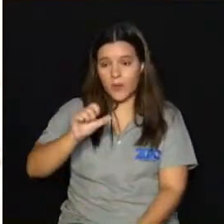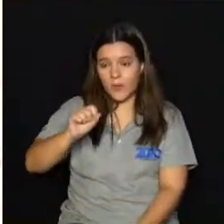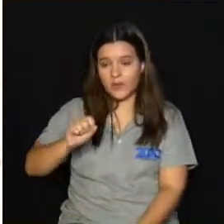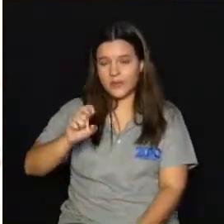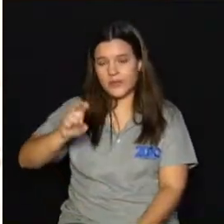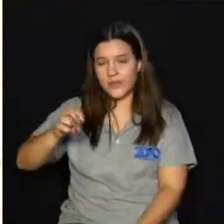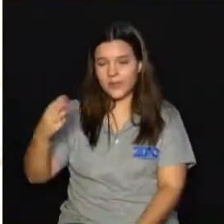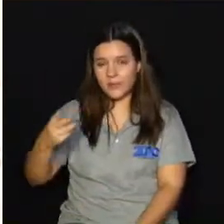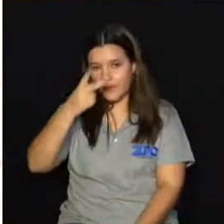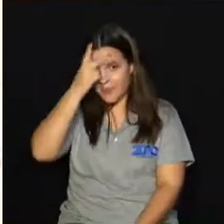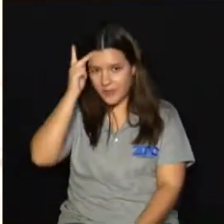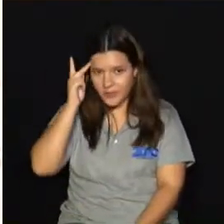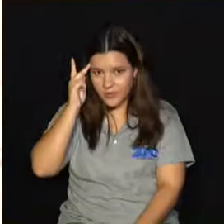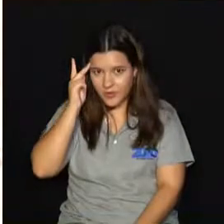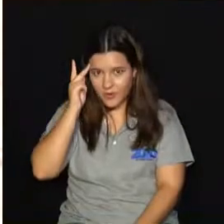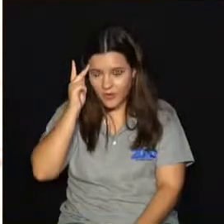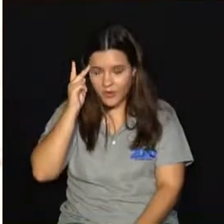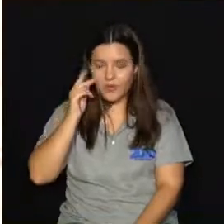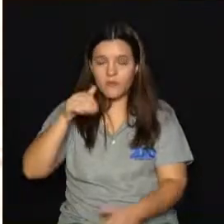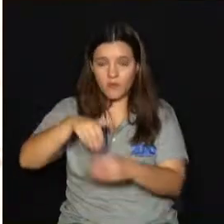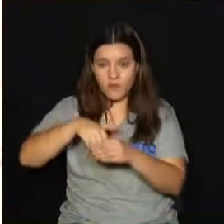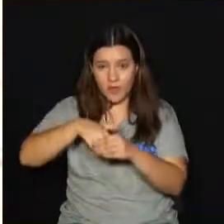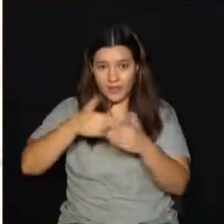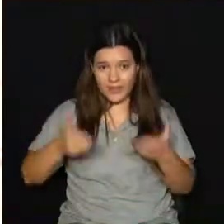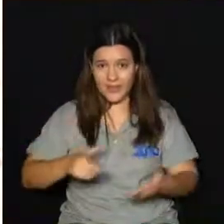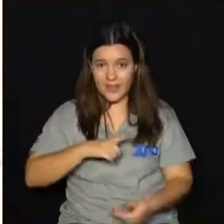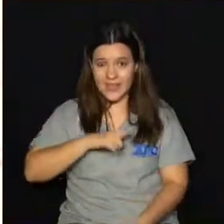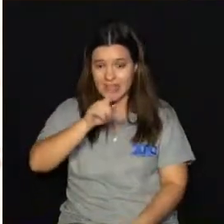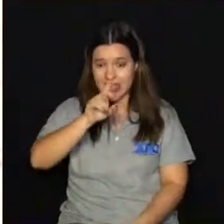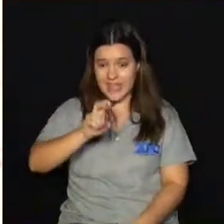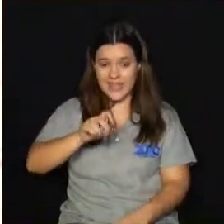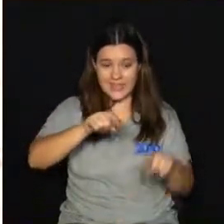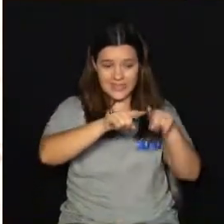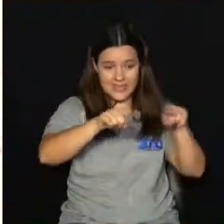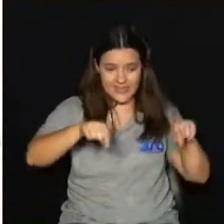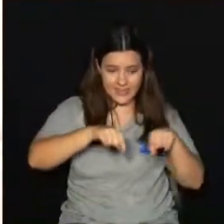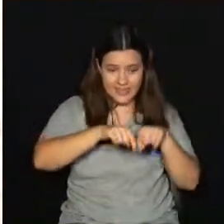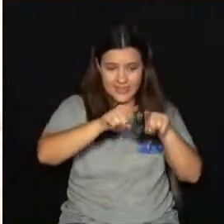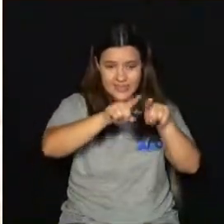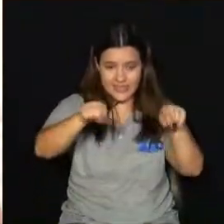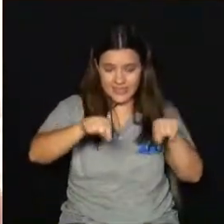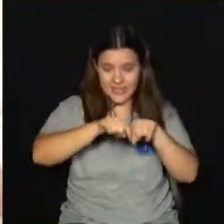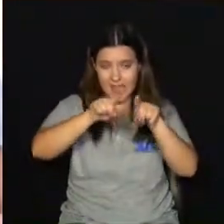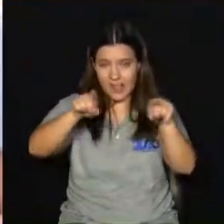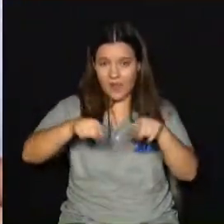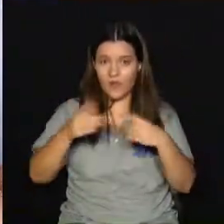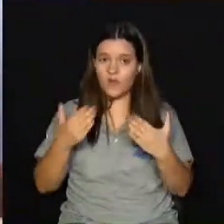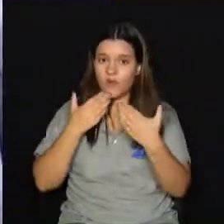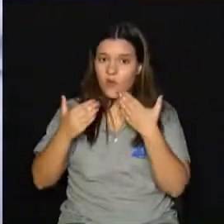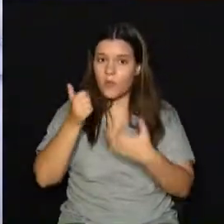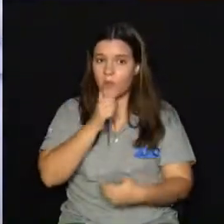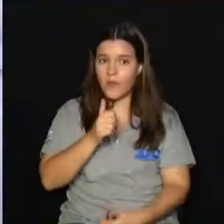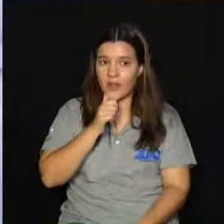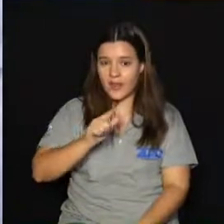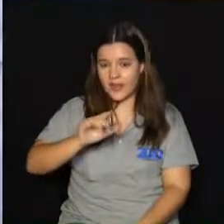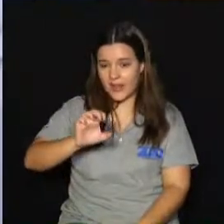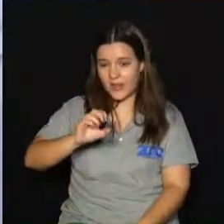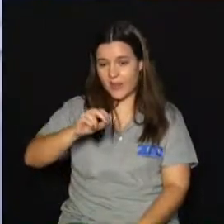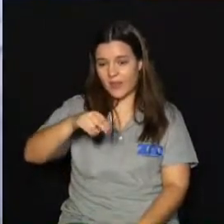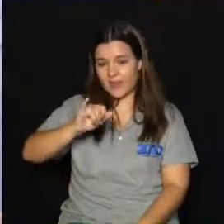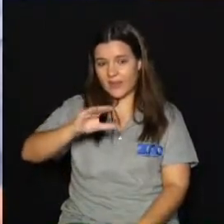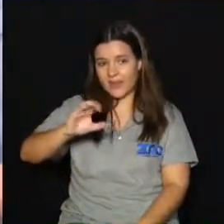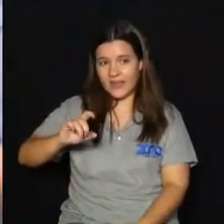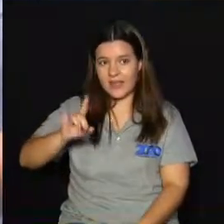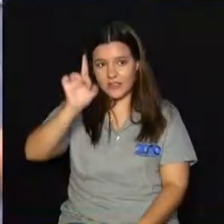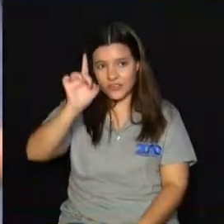5.853 eleitores com 15 sessões eleitorais. Eu vou conversar agora com a Leonice, que é a diretora da escola e hoje como chamada